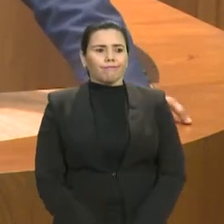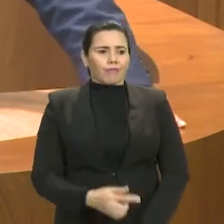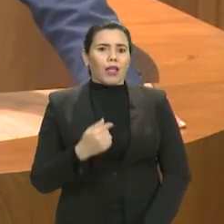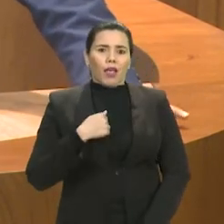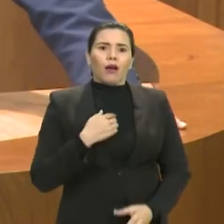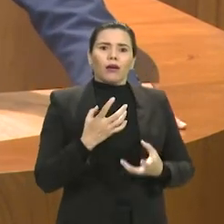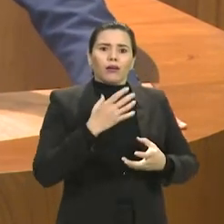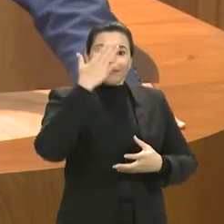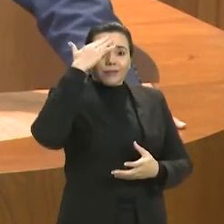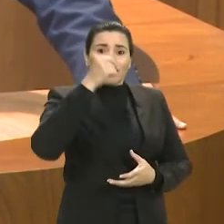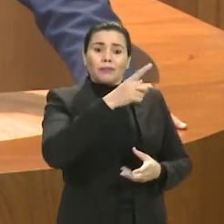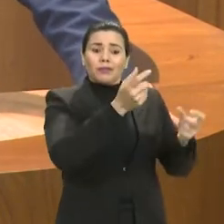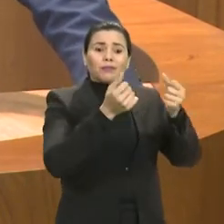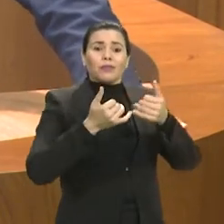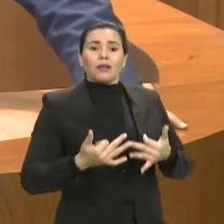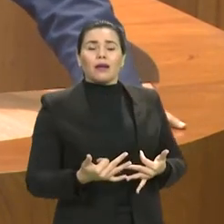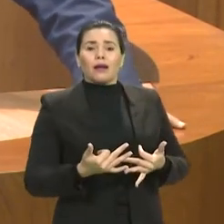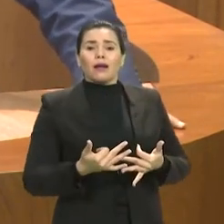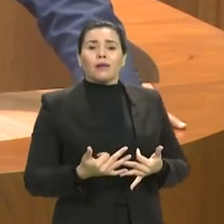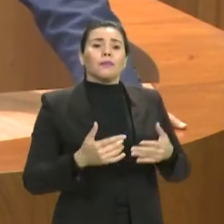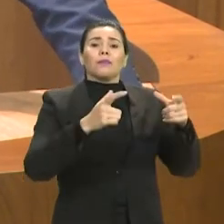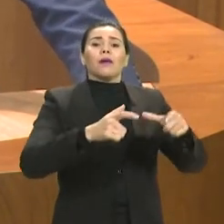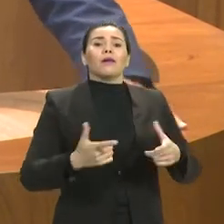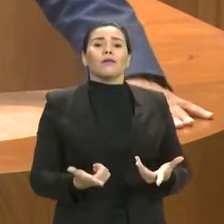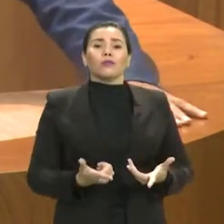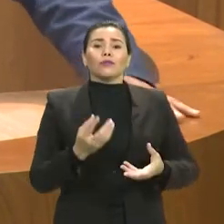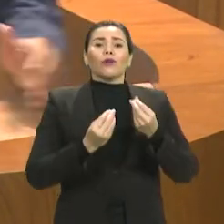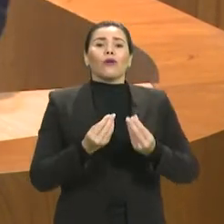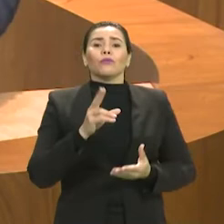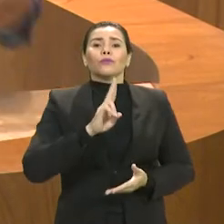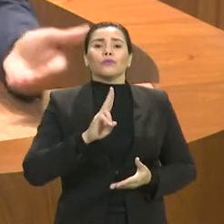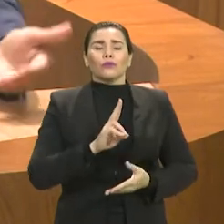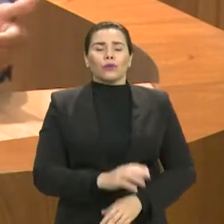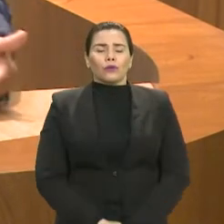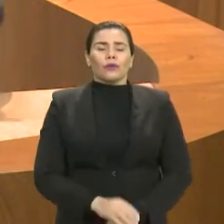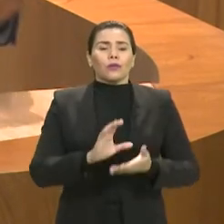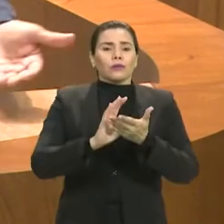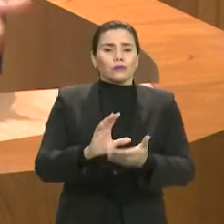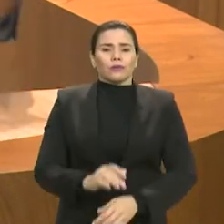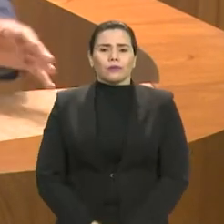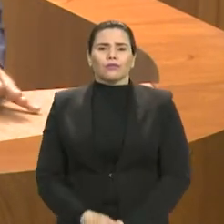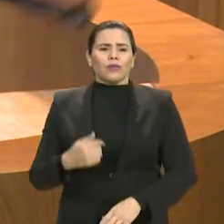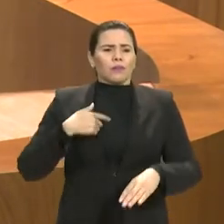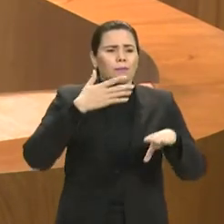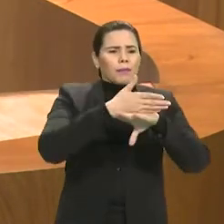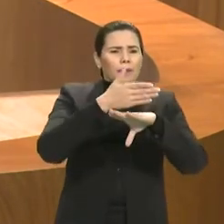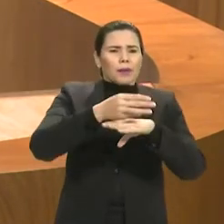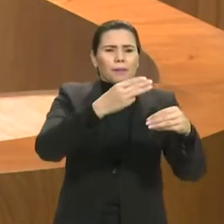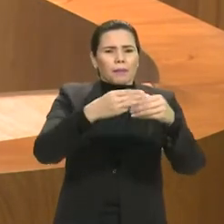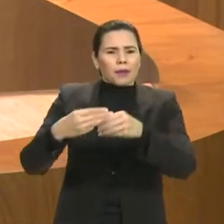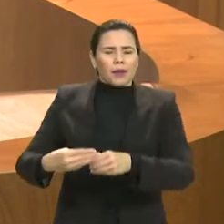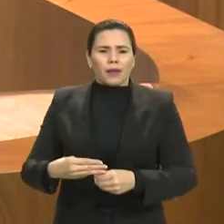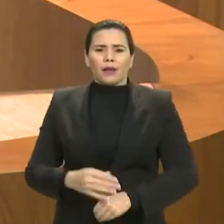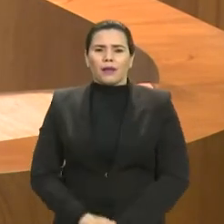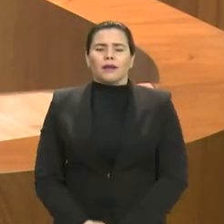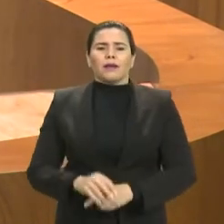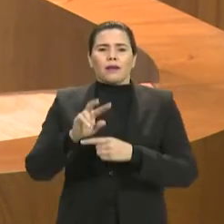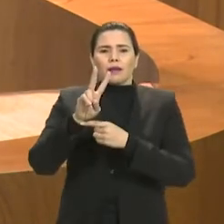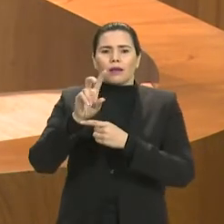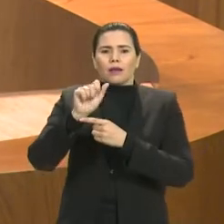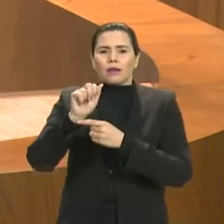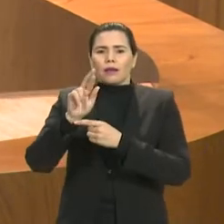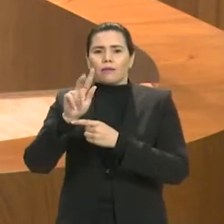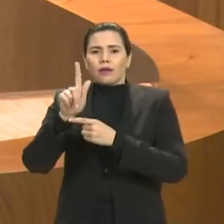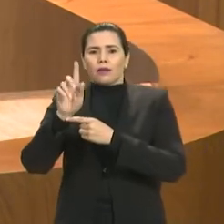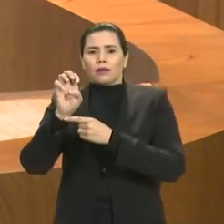na cidade de Bacabal. Assim como em Serrano, Vargem Grande, nós fazemos esse trabalho de fiscalização de cobrança, independe de lado, de esquerda ou